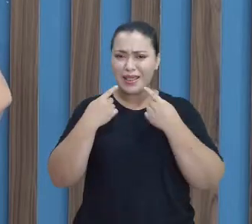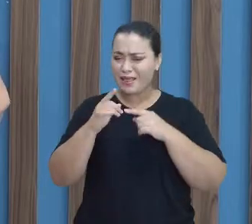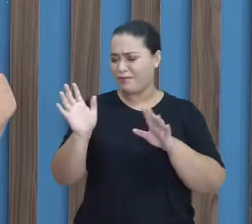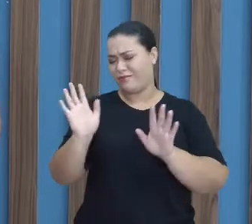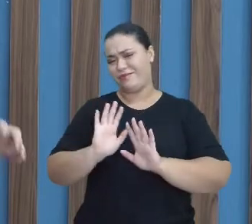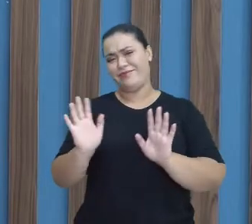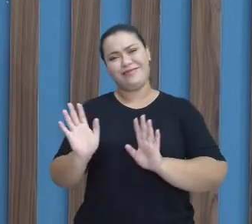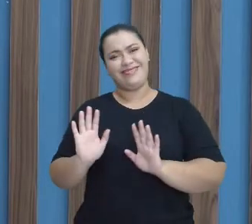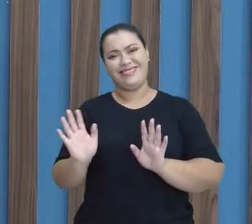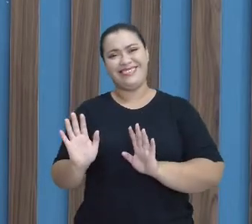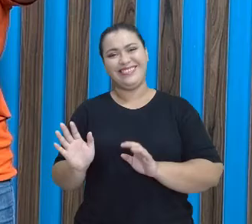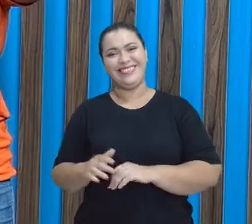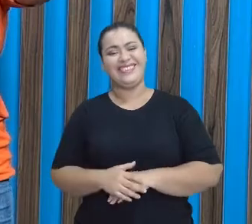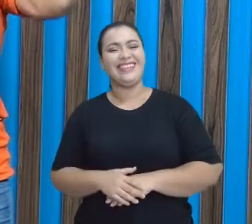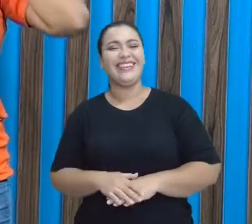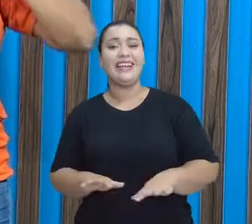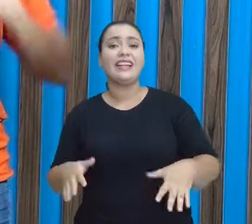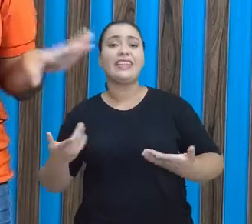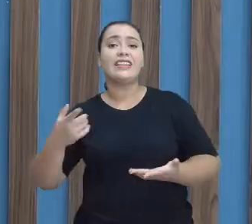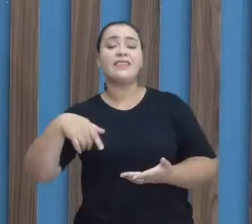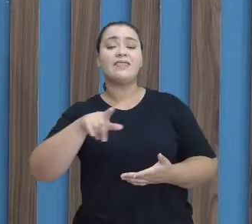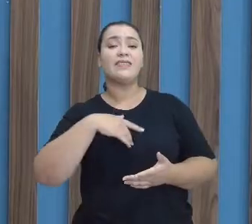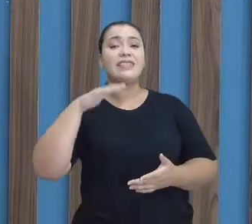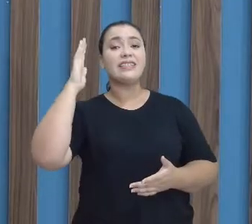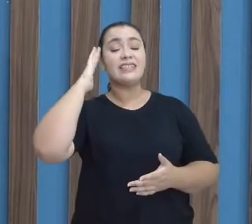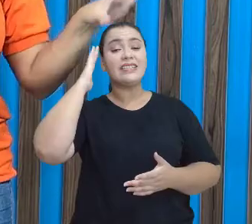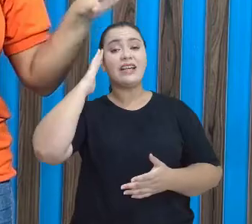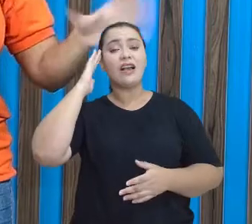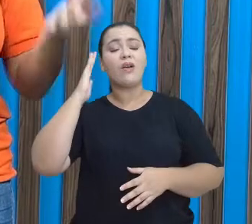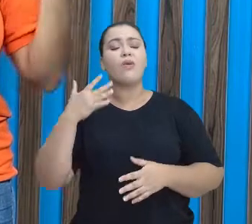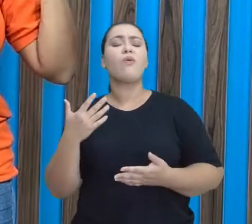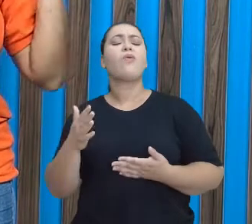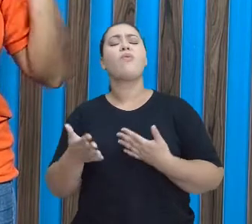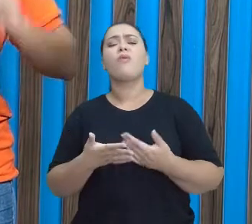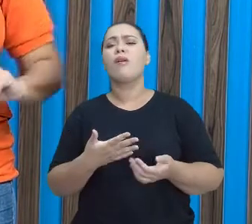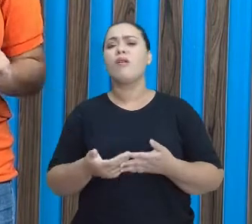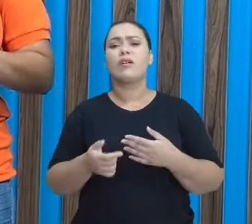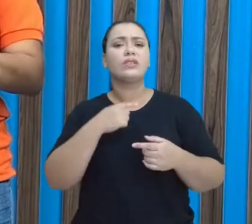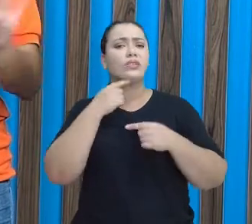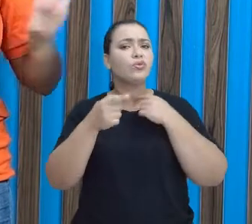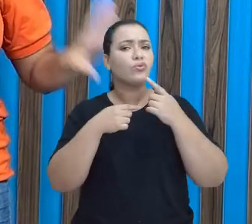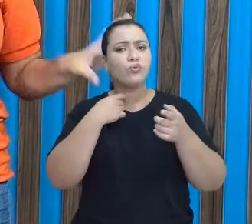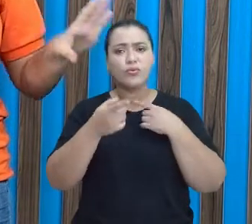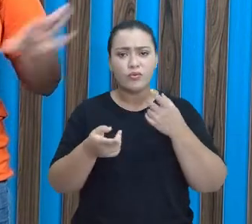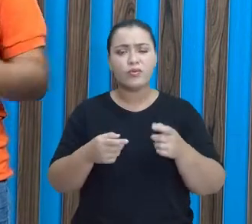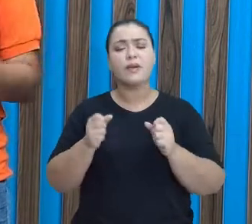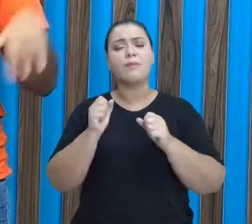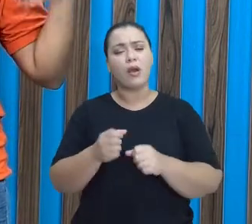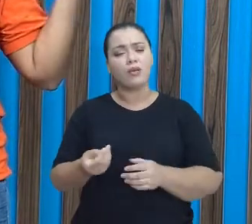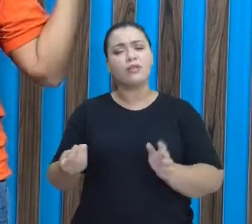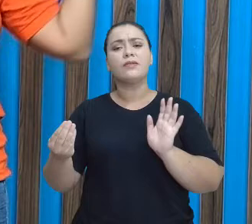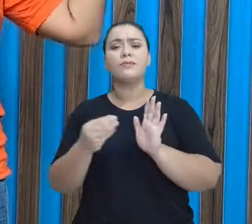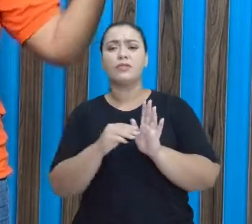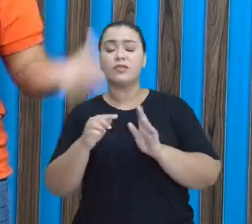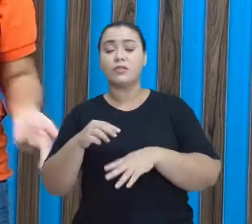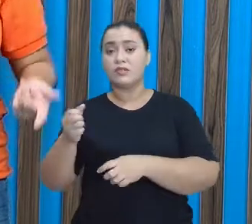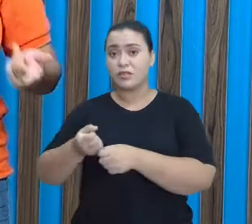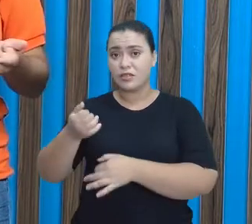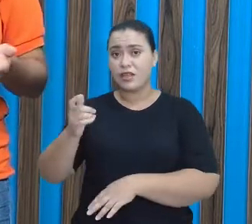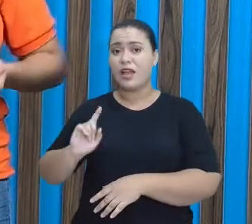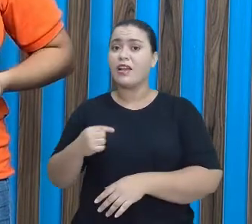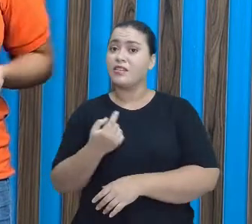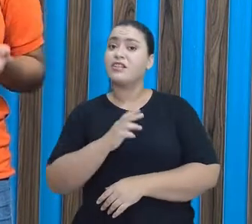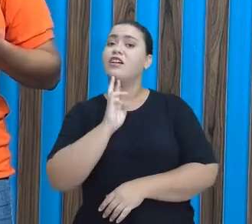vou reclamar. Então, vocês sabem, qualquer dúvida, joguem lá no chat, a gente não morde. A gente, inclusive,